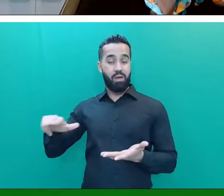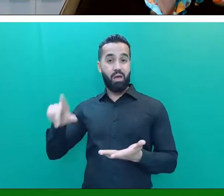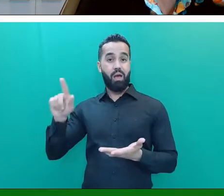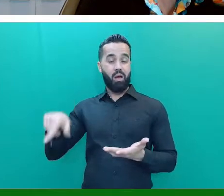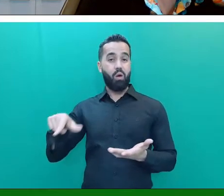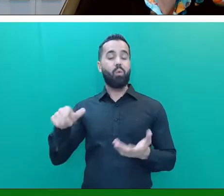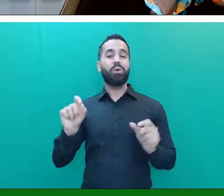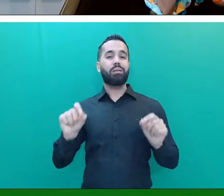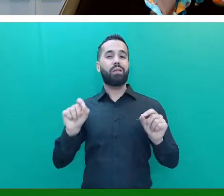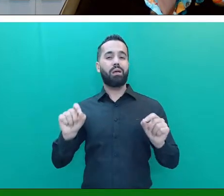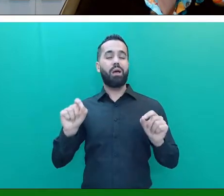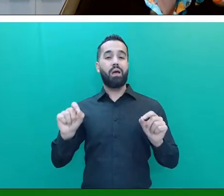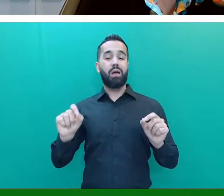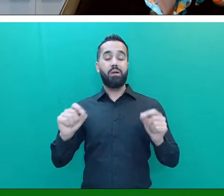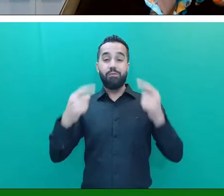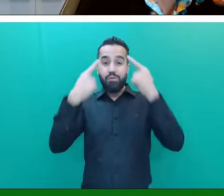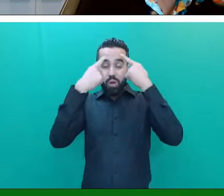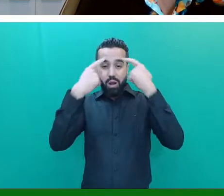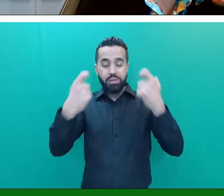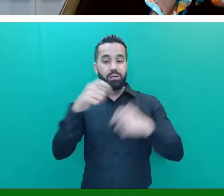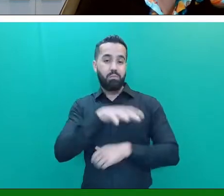não inseridas.